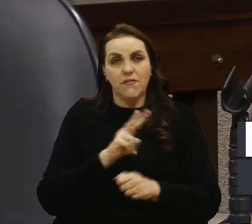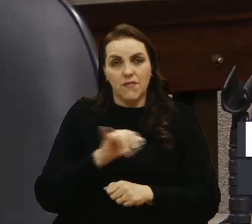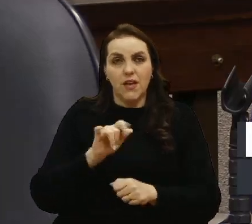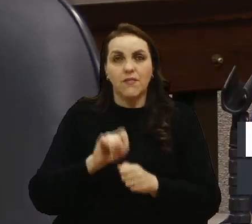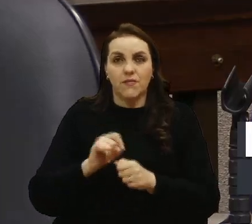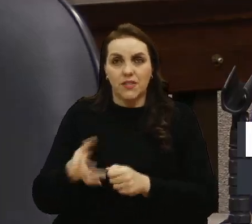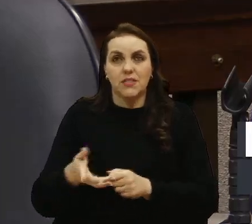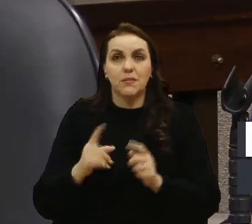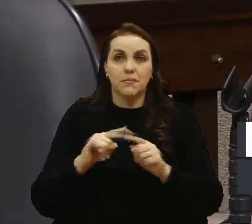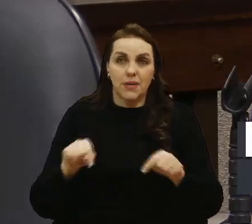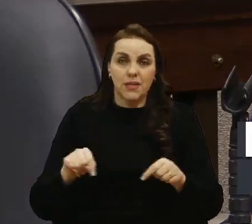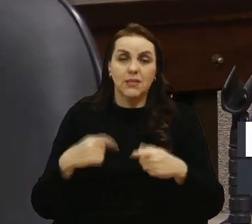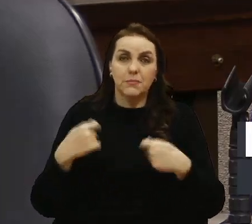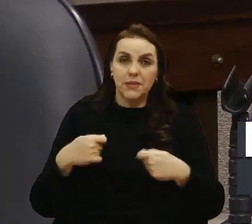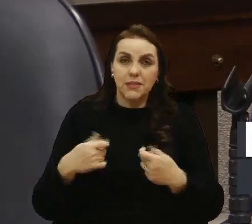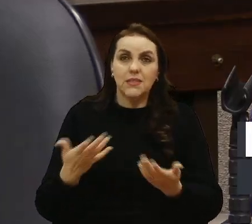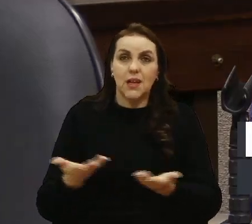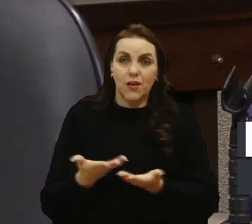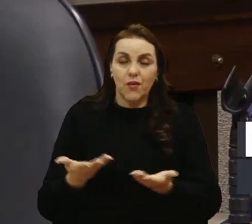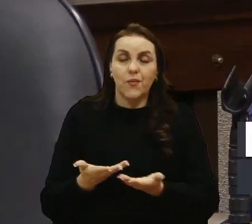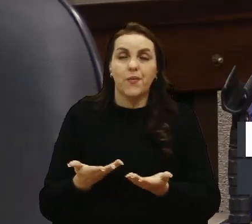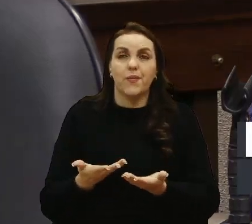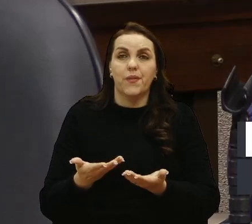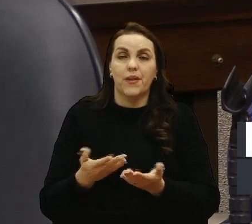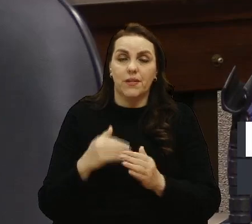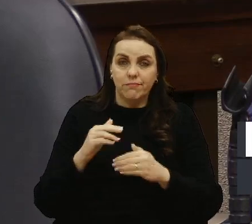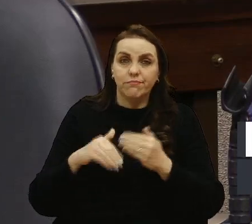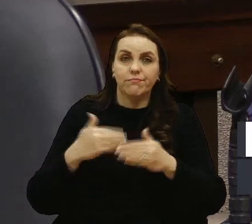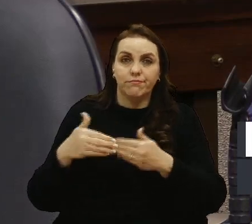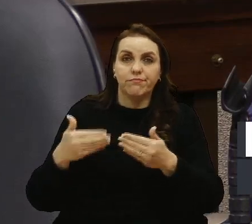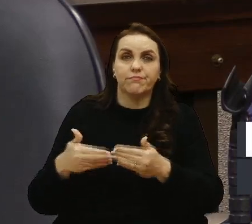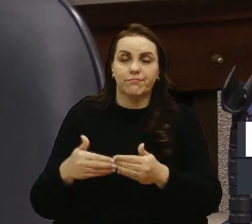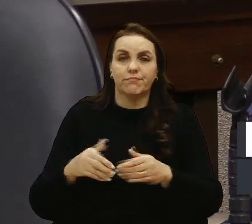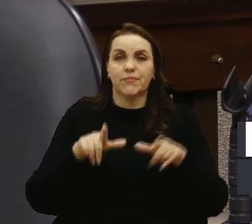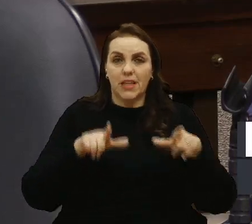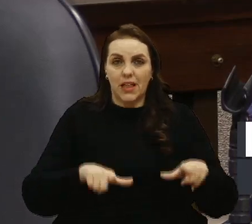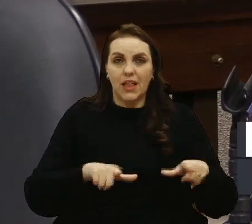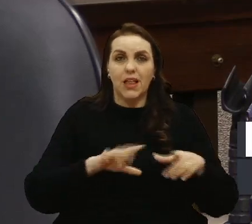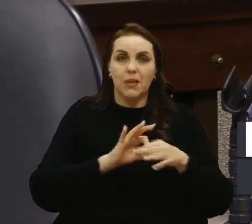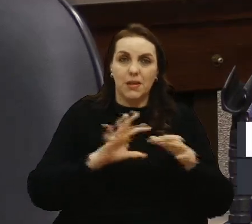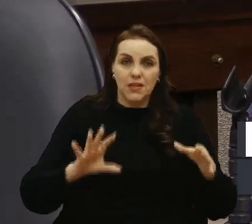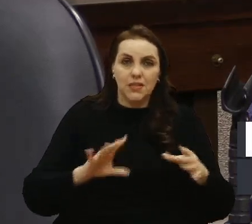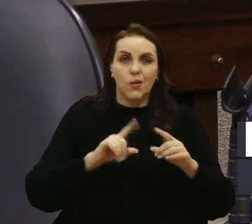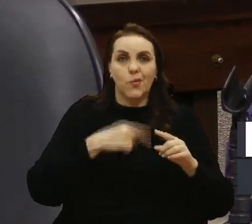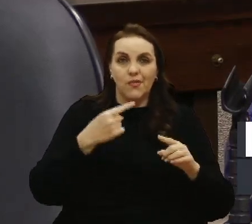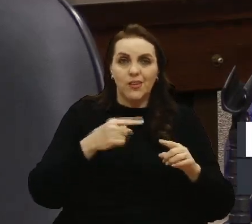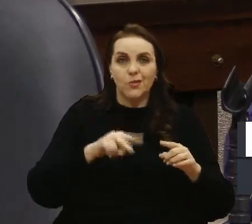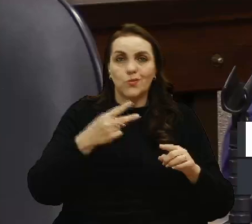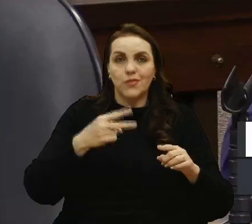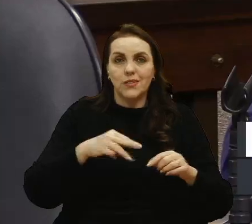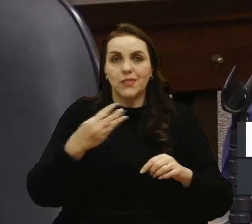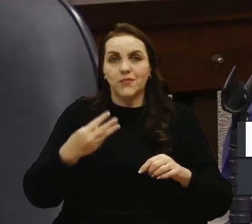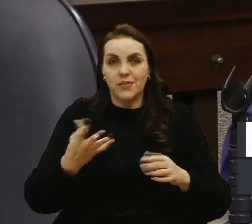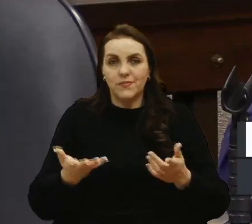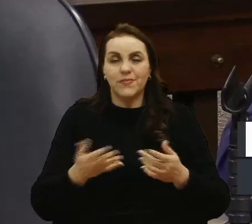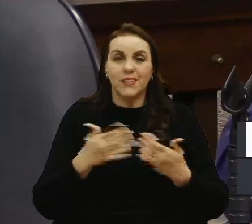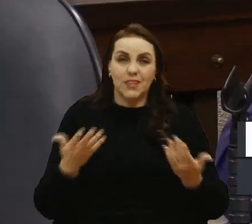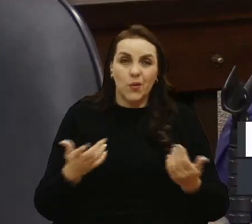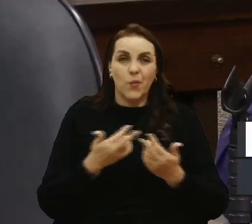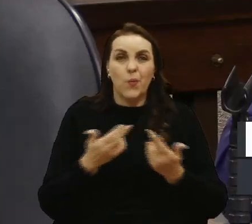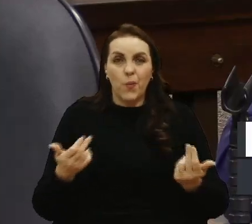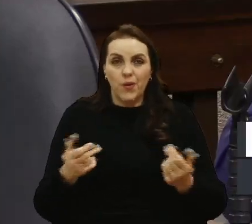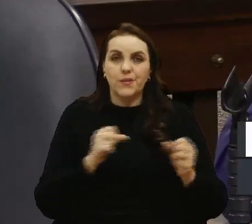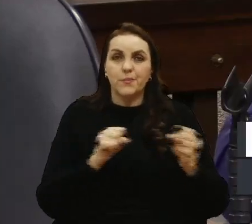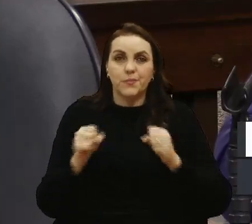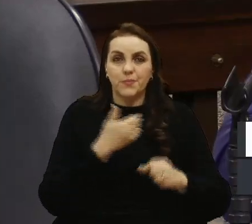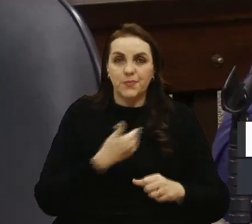fazer, mas ela precisa agora que a gente faça a prorrogação do alvará dela 1, 2, 3 vezes, porque ela não está, né? Então, são coisas que o poder